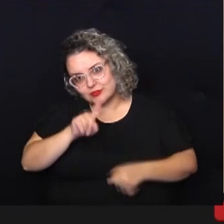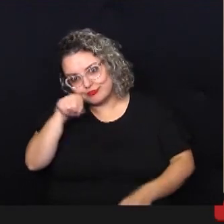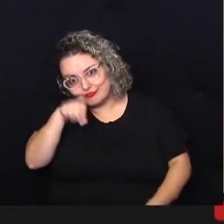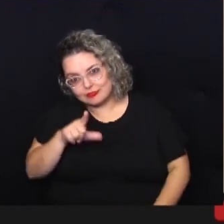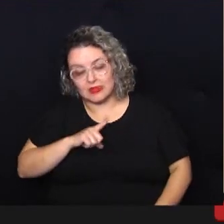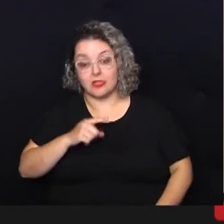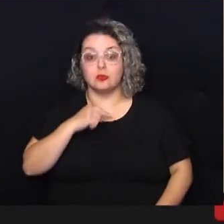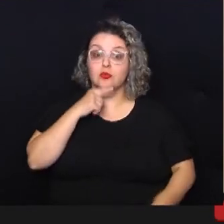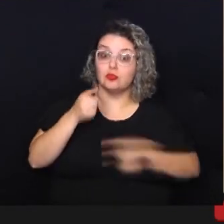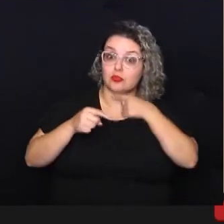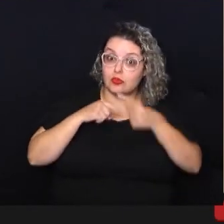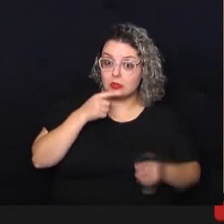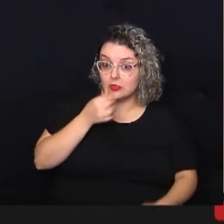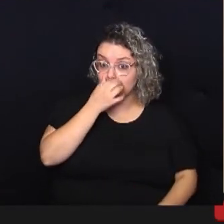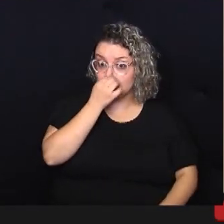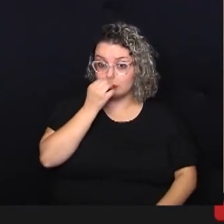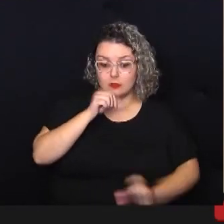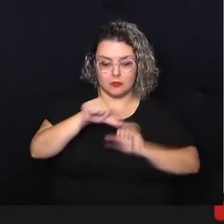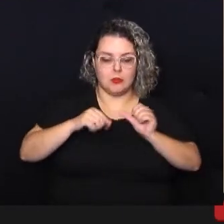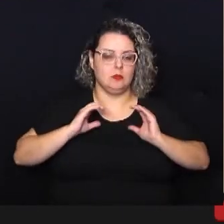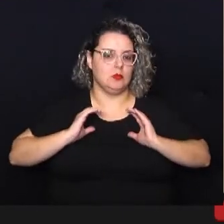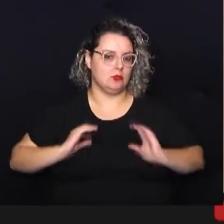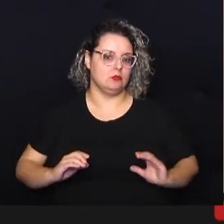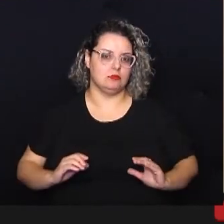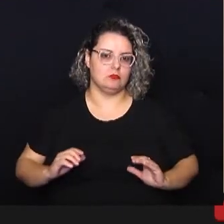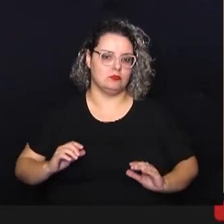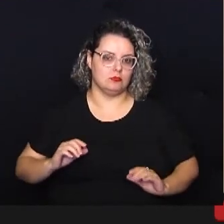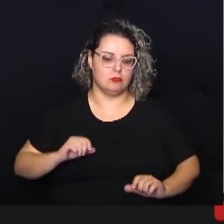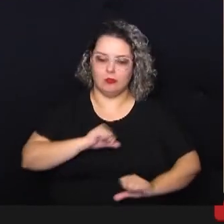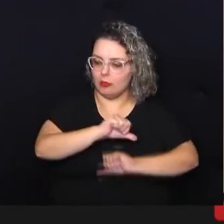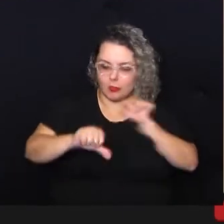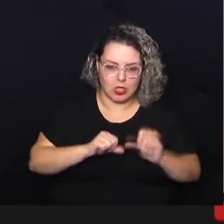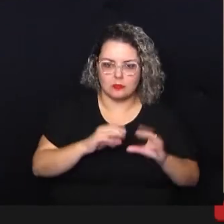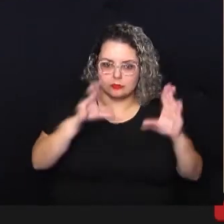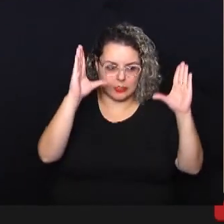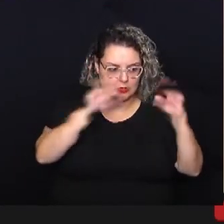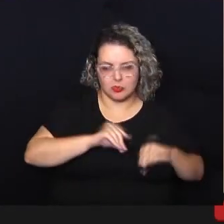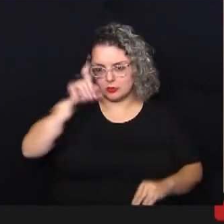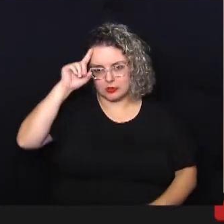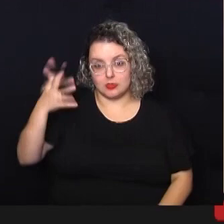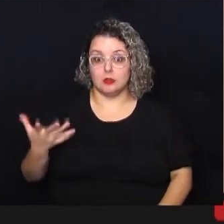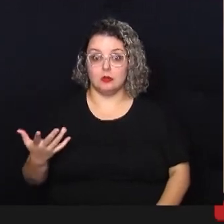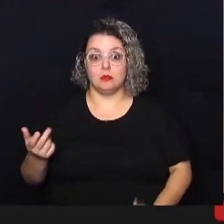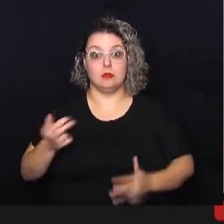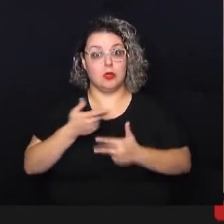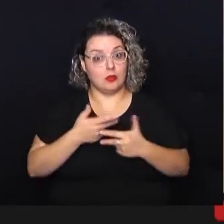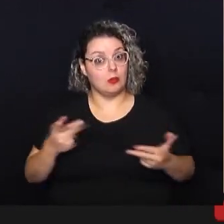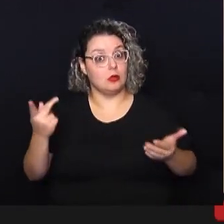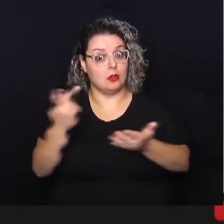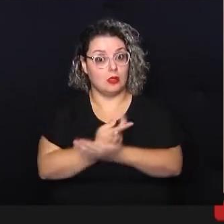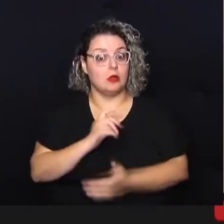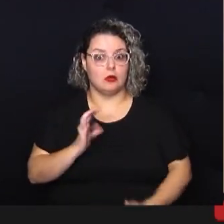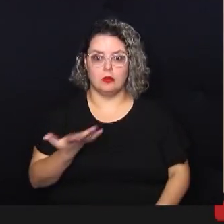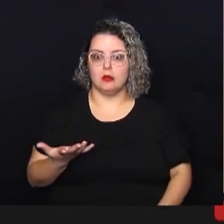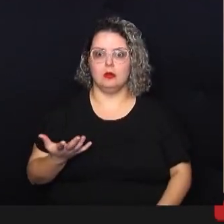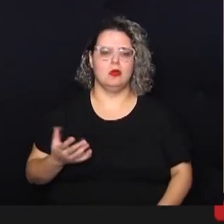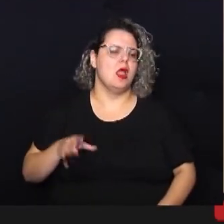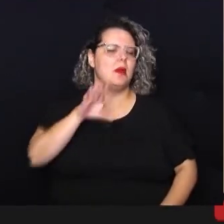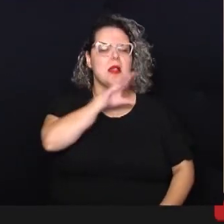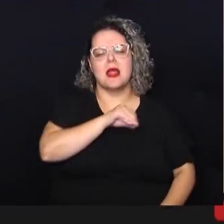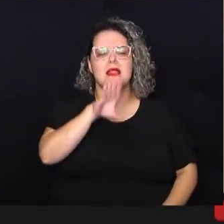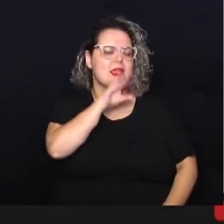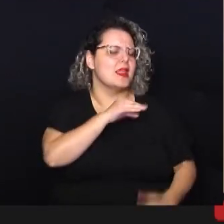exemplo, uma mudança de comportamento brusca. Isso é um sinal muito claro de que algo muito errado está acontecendo. Então, a criança era muito falante,